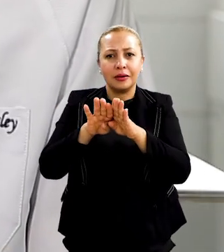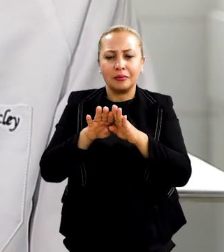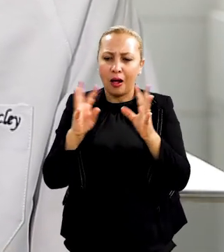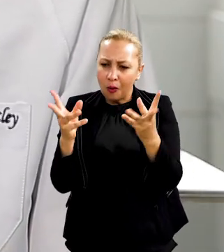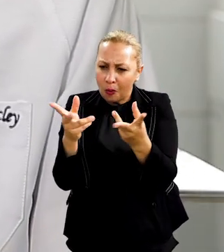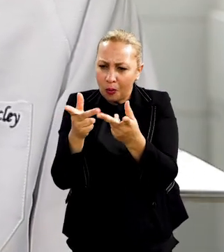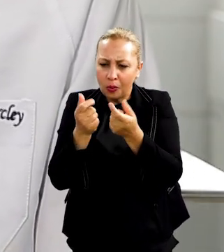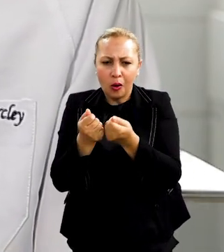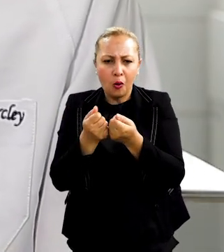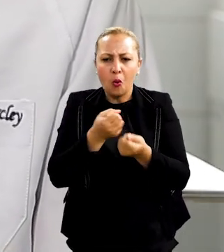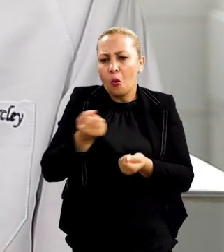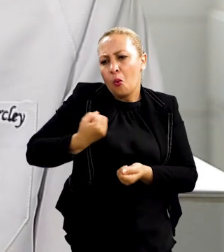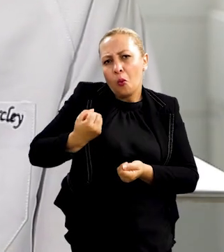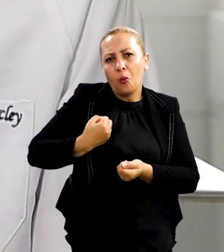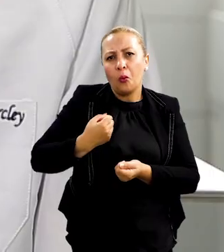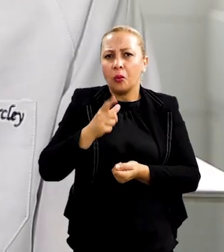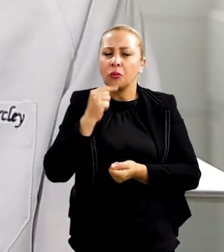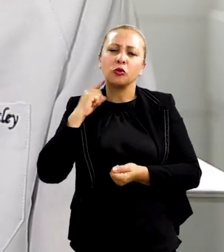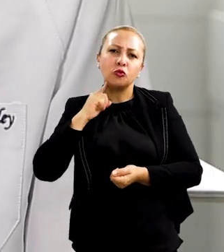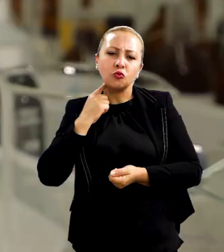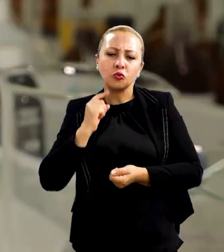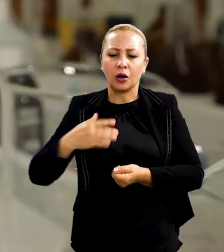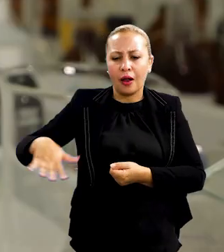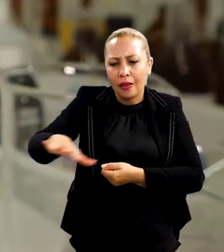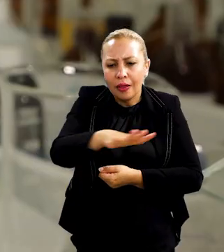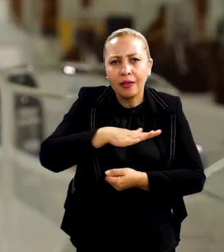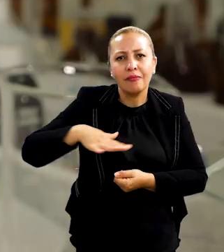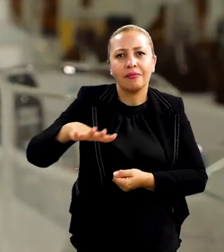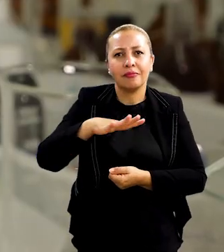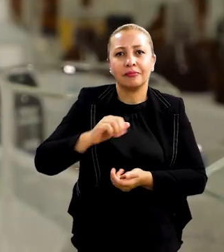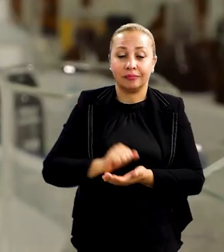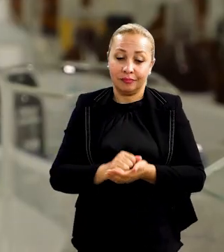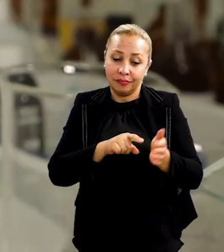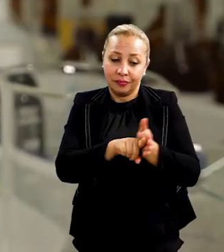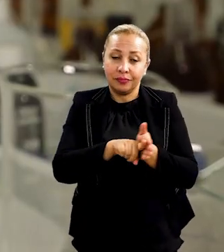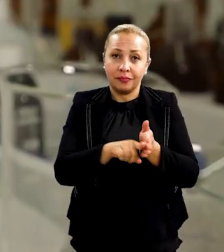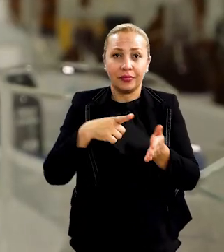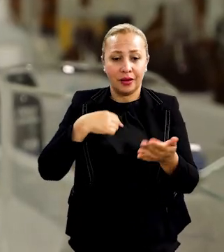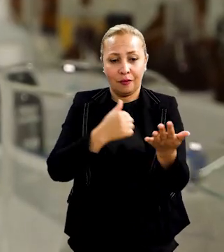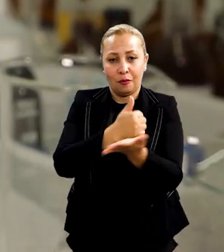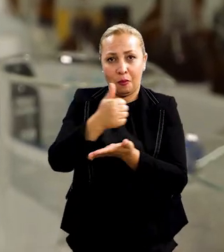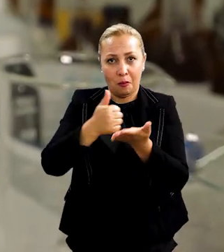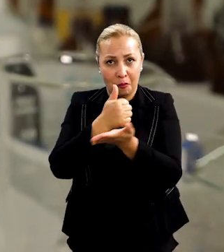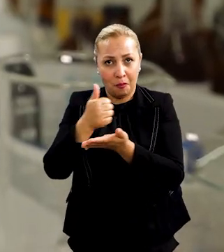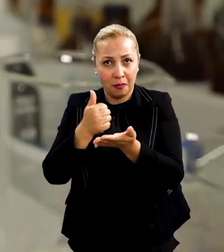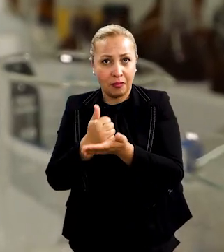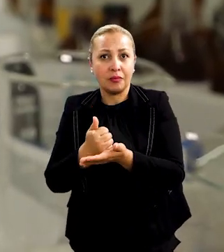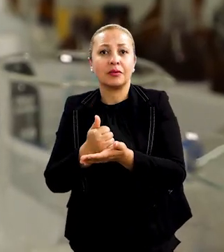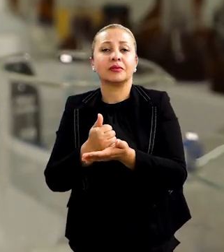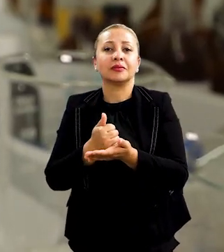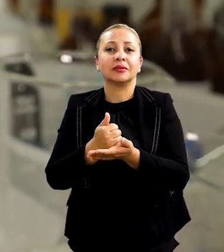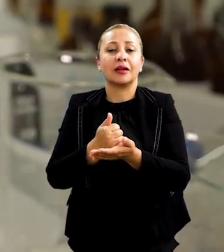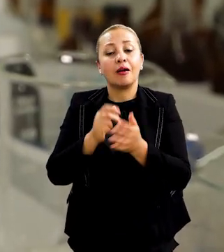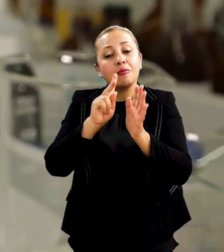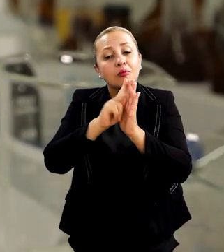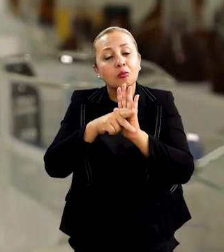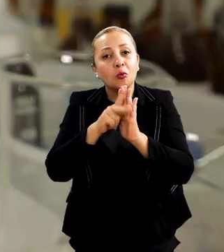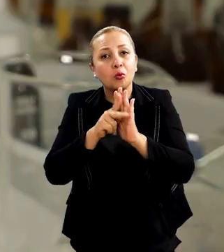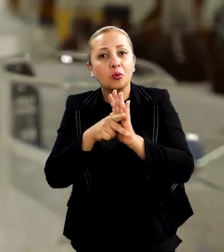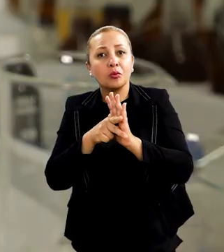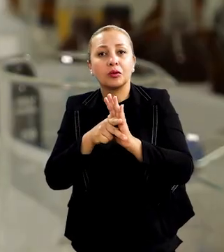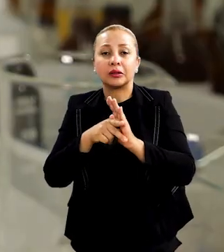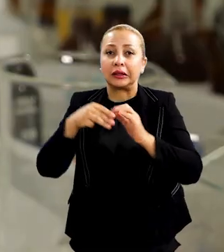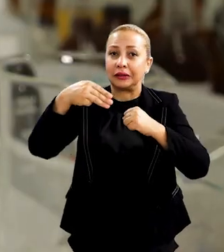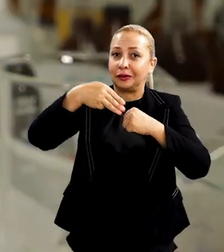quantificar a quantidade de poluentes na nossa água. Essa pesquisa ela teve como base, né, o